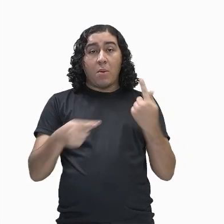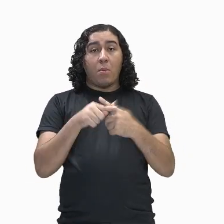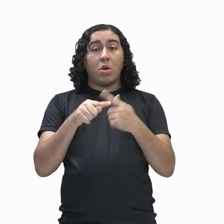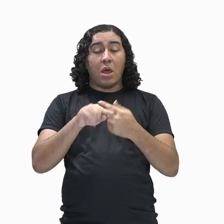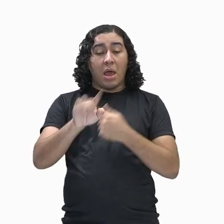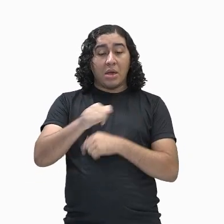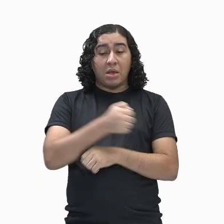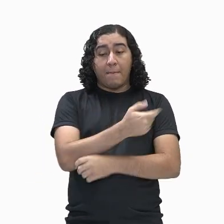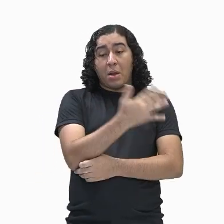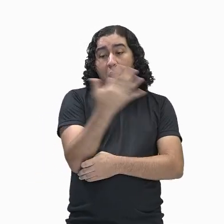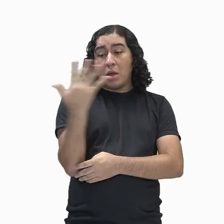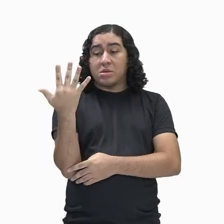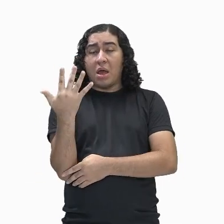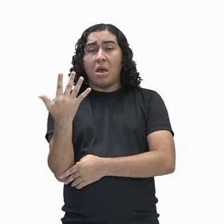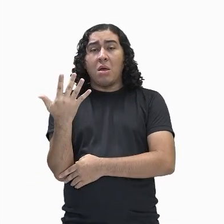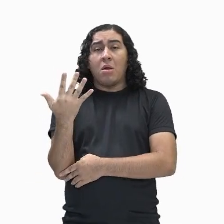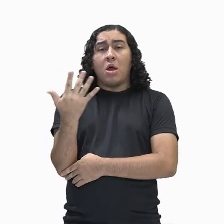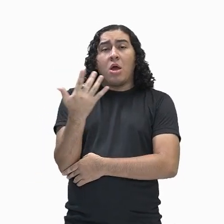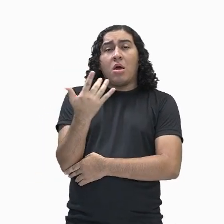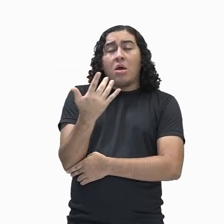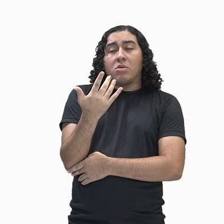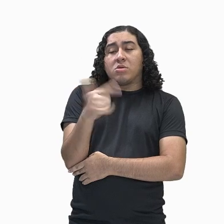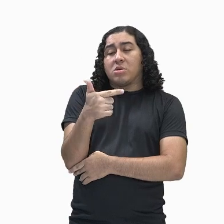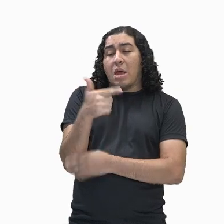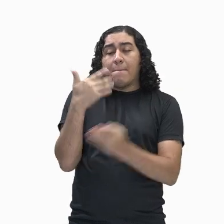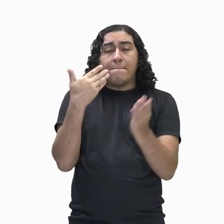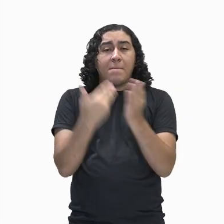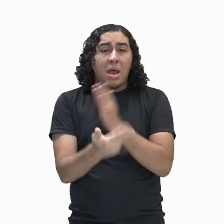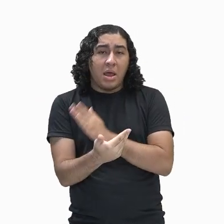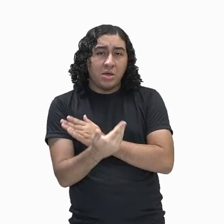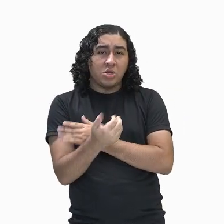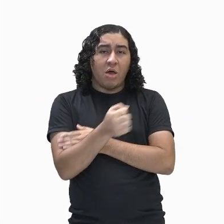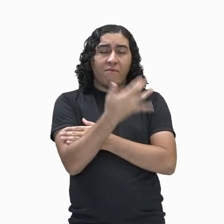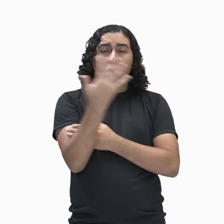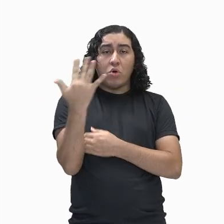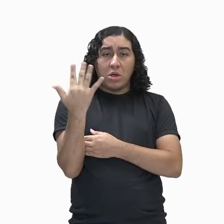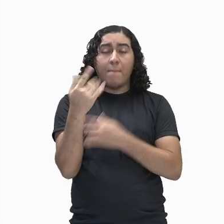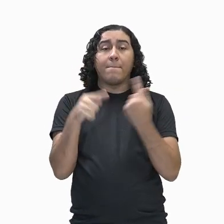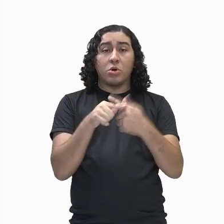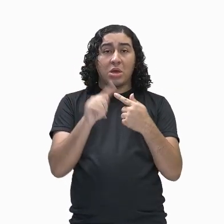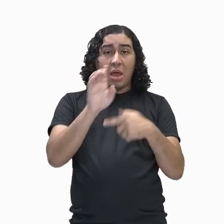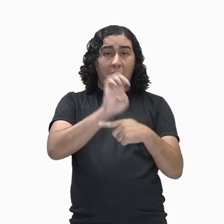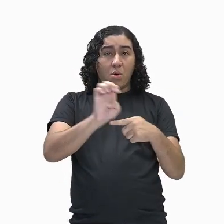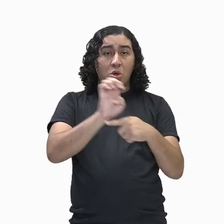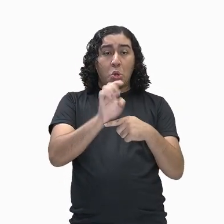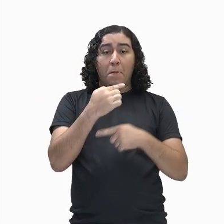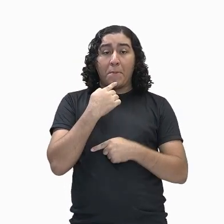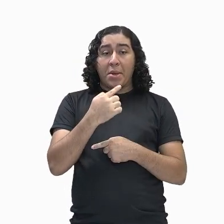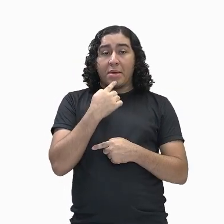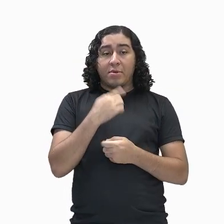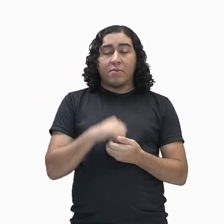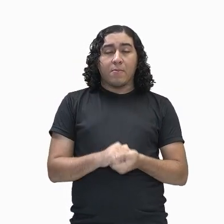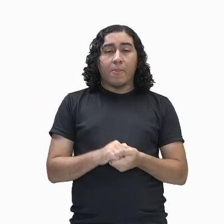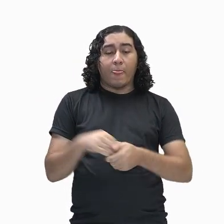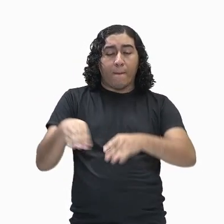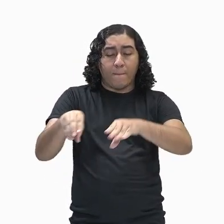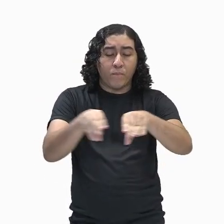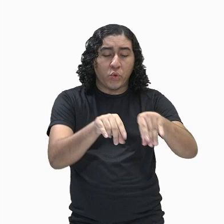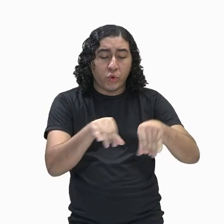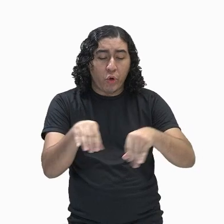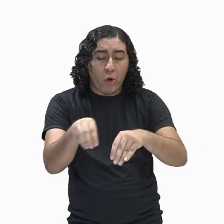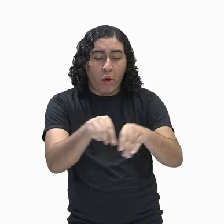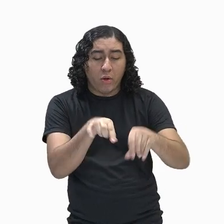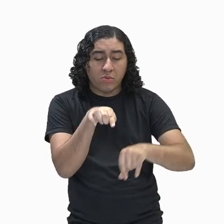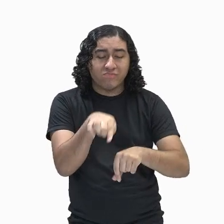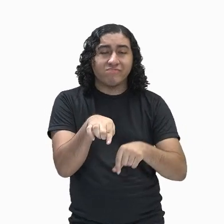essa vegetação, ela não perde essa folha, né, devido ali ao clima equatorial. E quanto ao solo, né, o